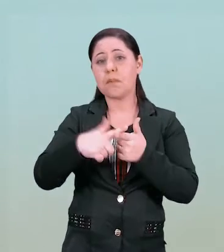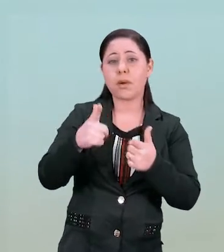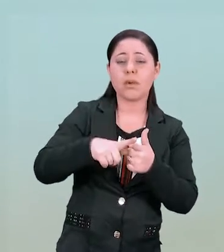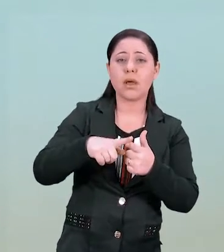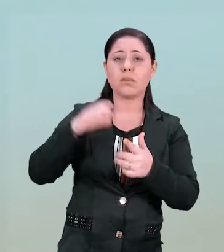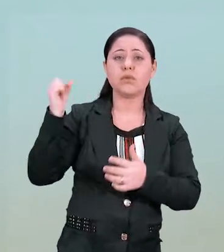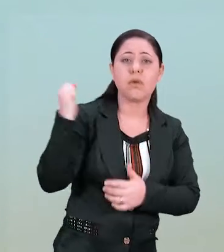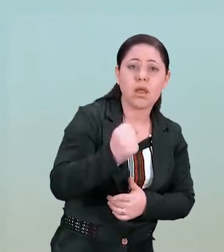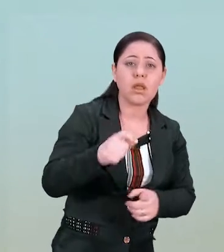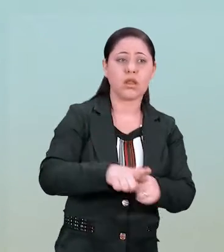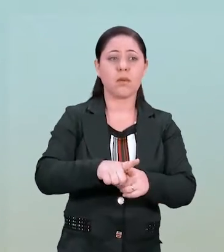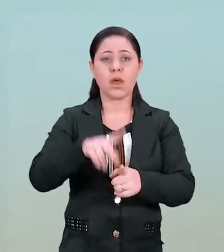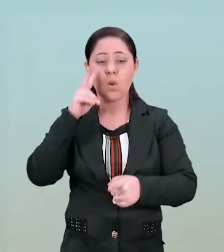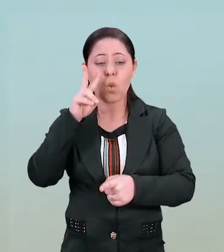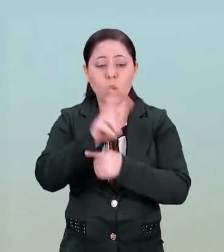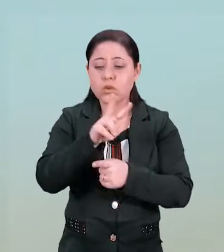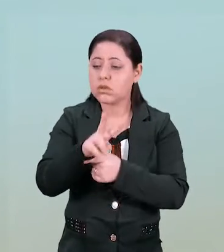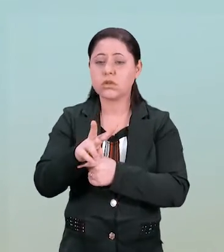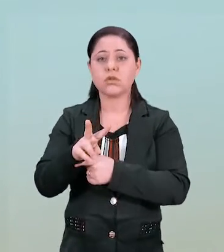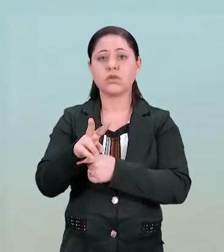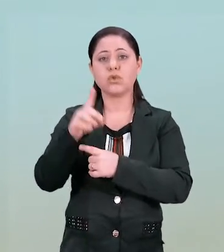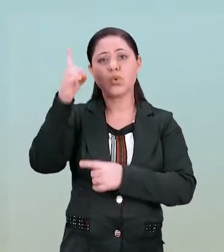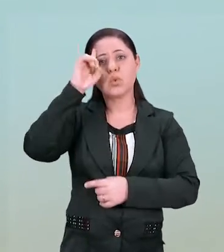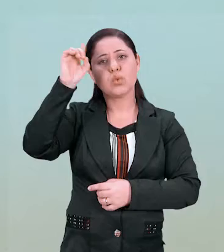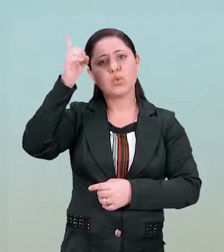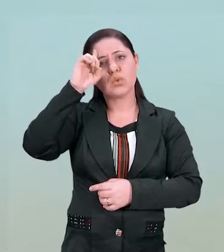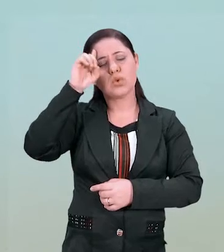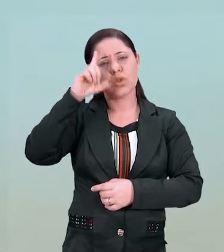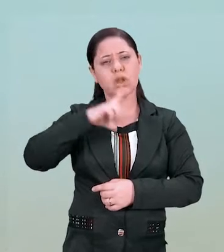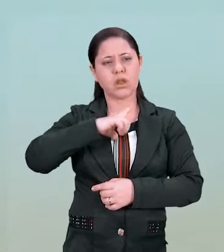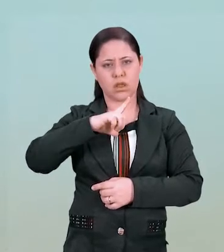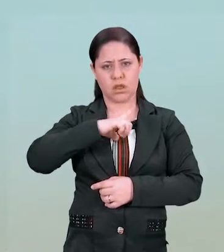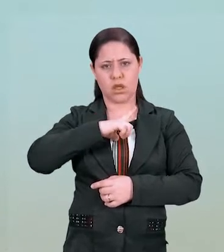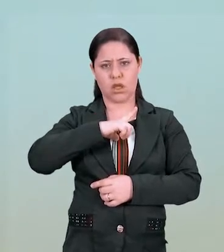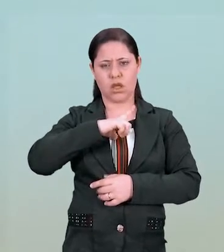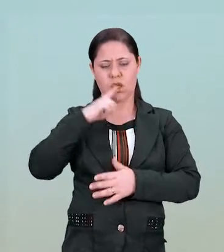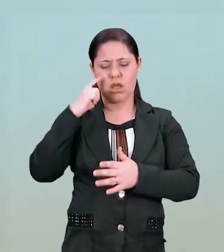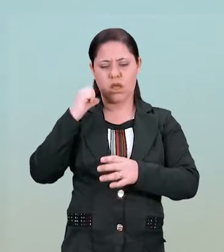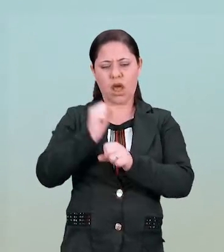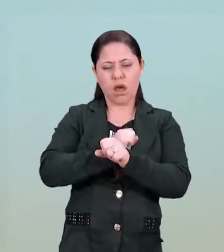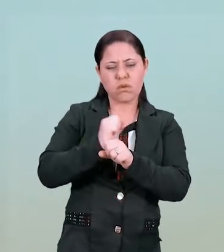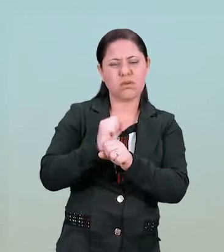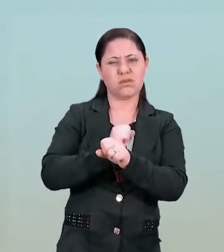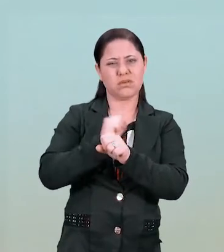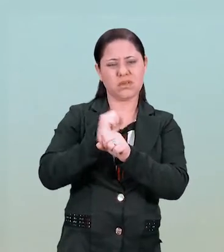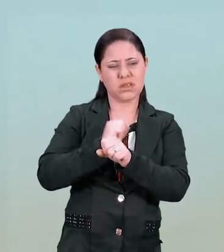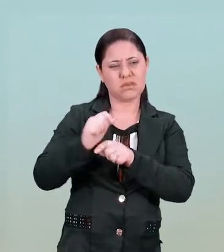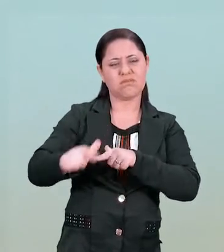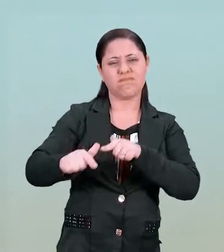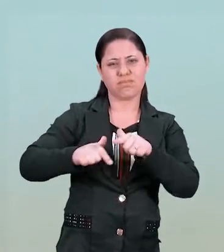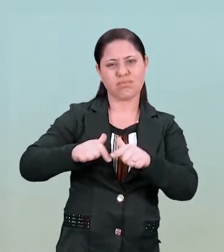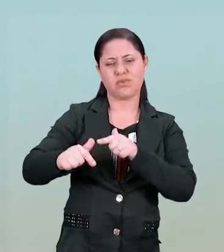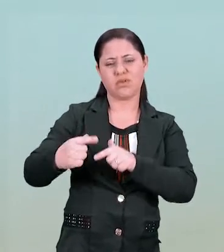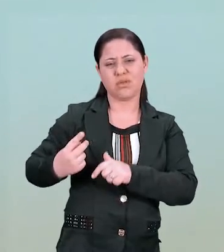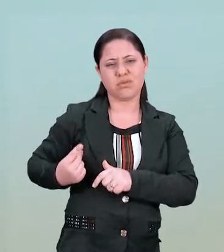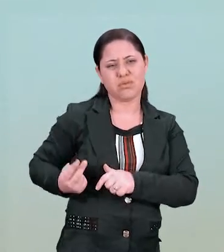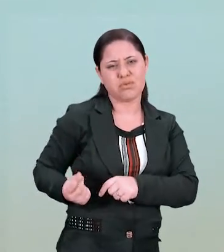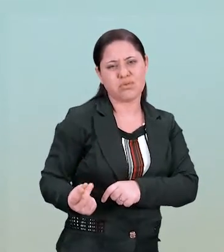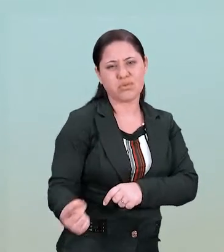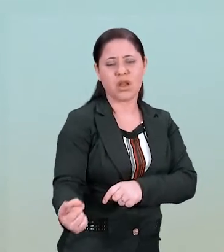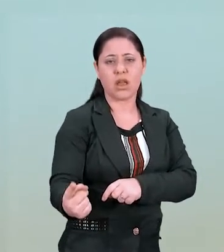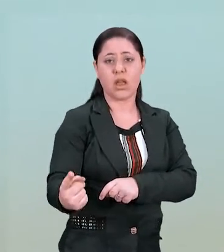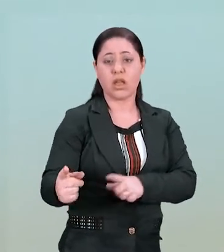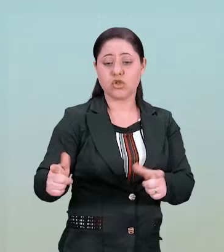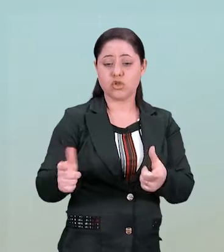no monitoramento que nós fazemos diariamente. Nós temos verificado, anos após anos, uma redução, deputado, de todos